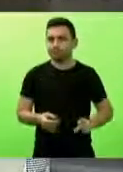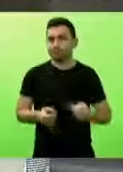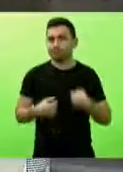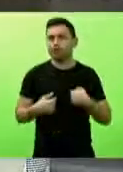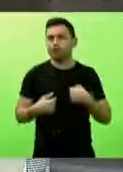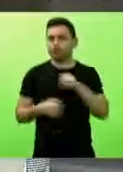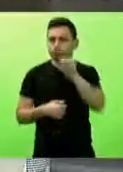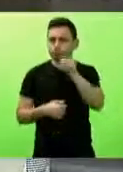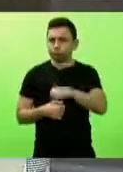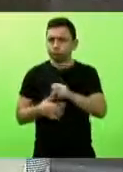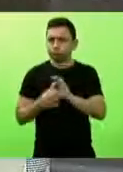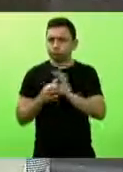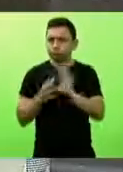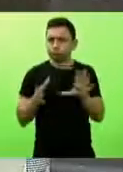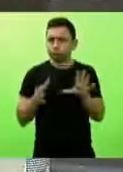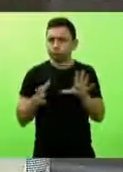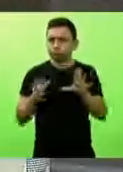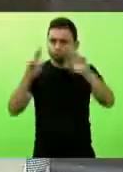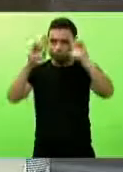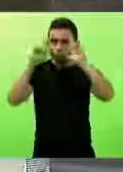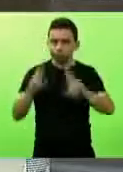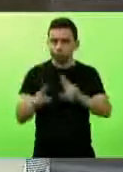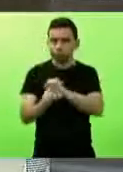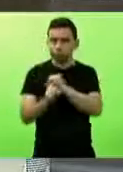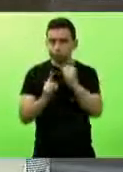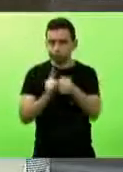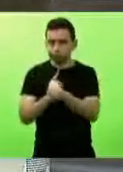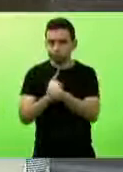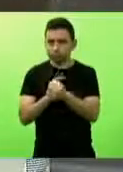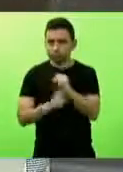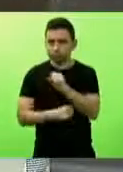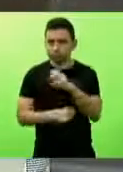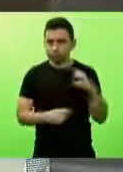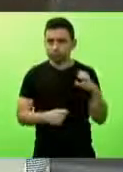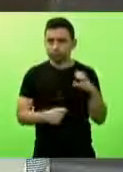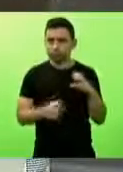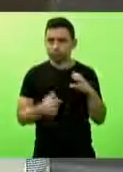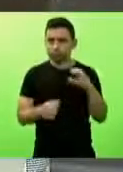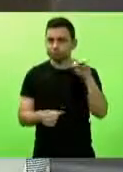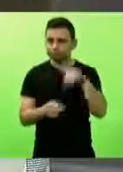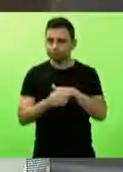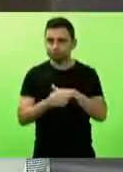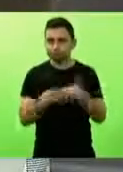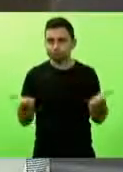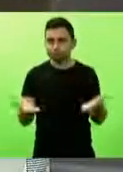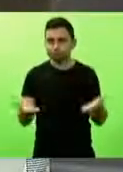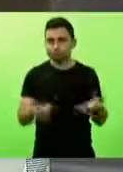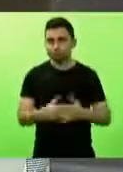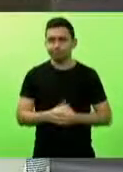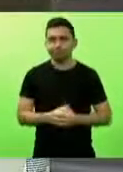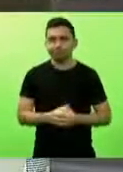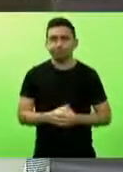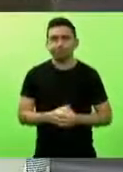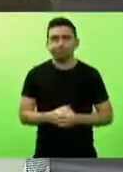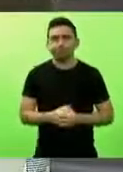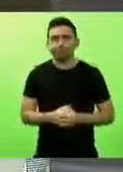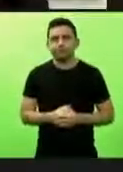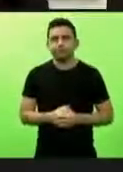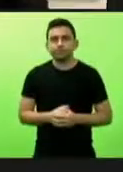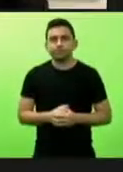apto, sim, em respeito à sociedade catarinense, para emitir o voto no dia de hoje. Obrigado,